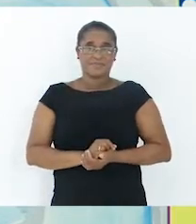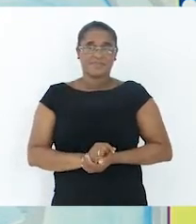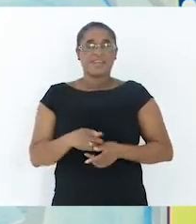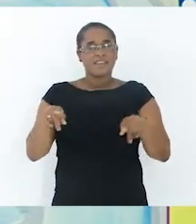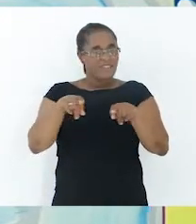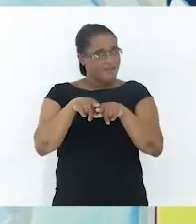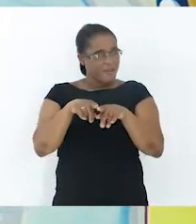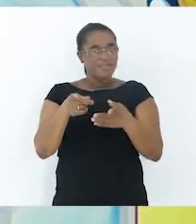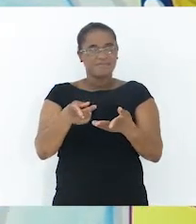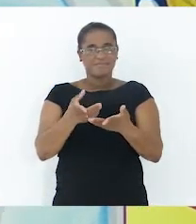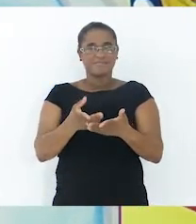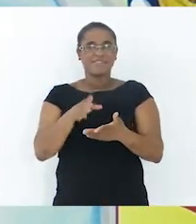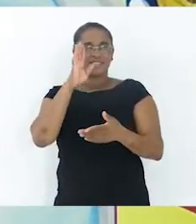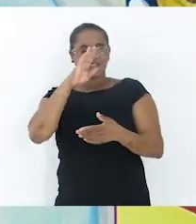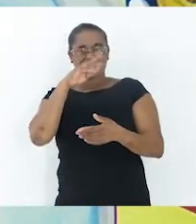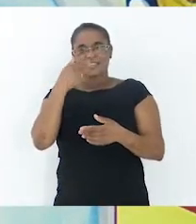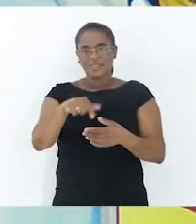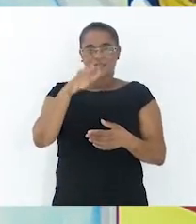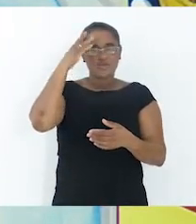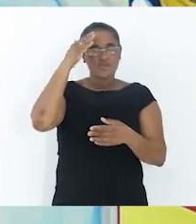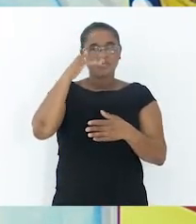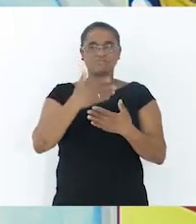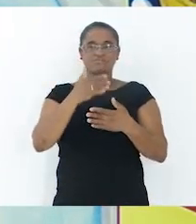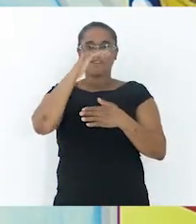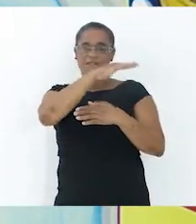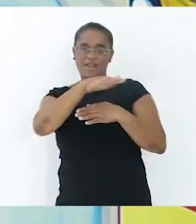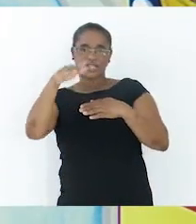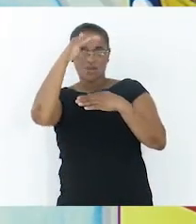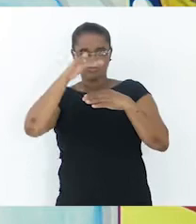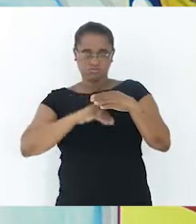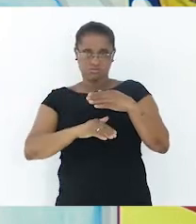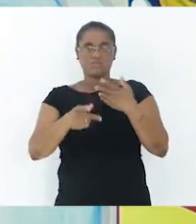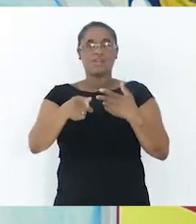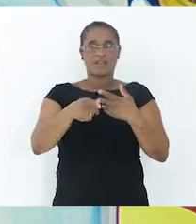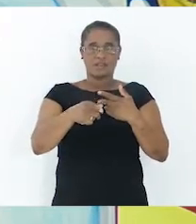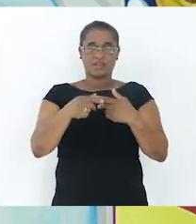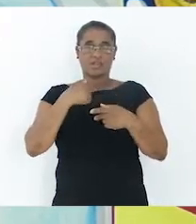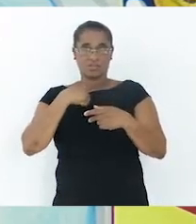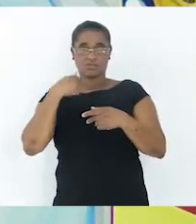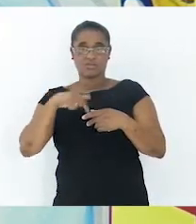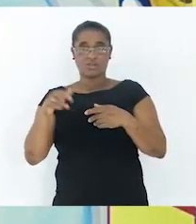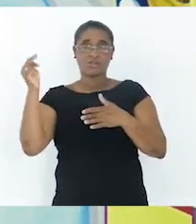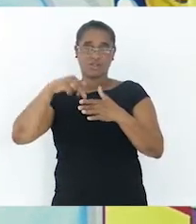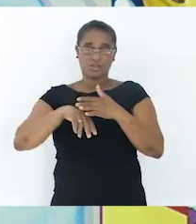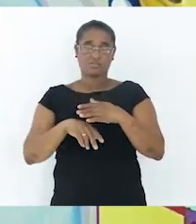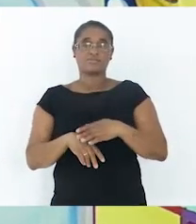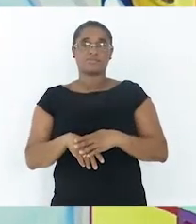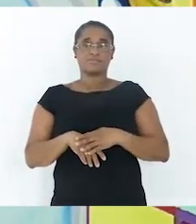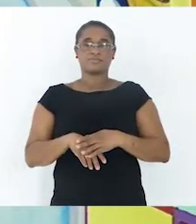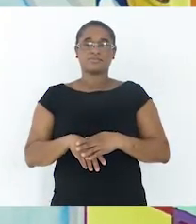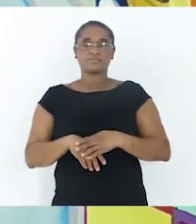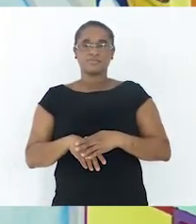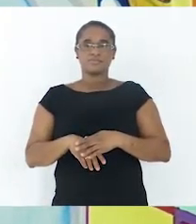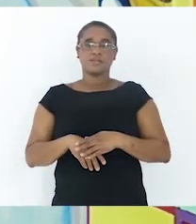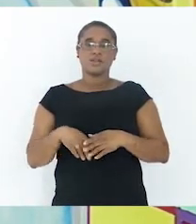Mesma coisa se tiver um número fracionário. Aqui trouxe mais um com o